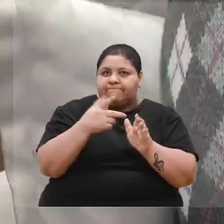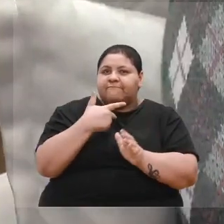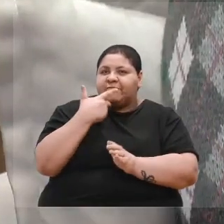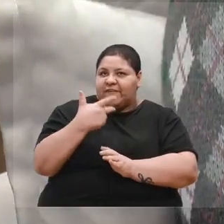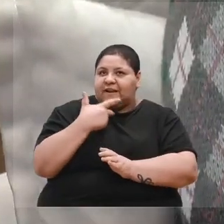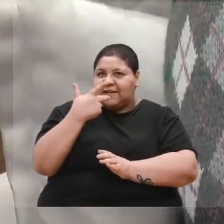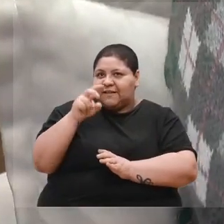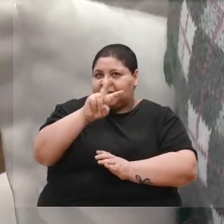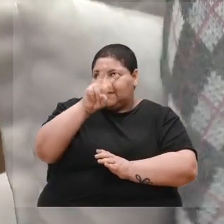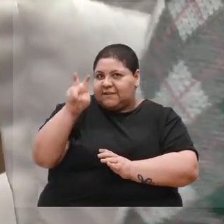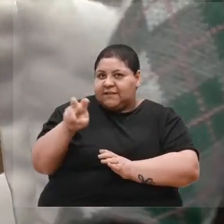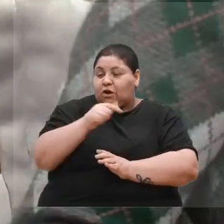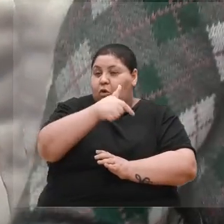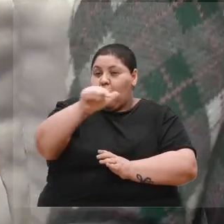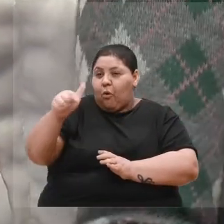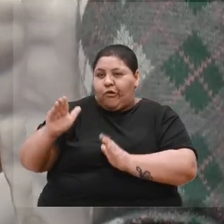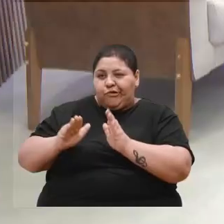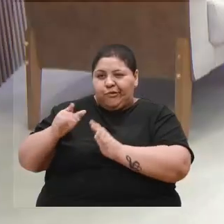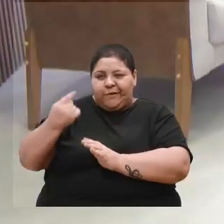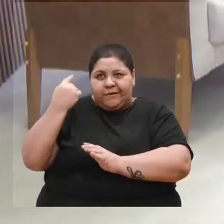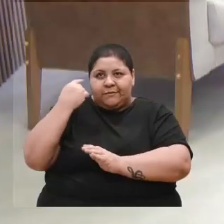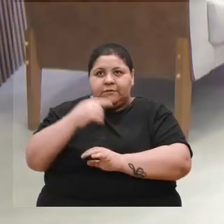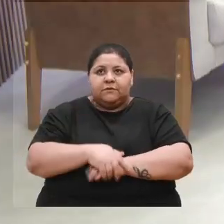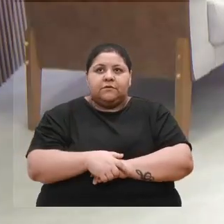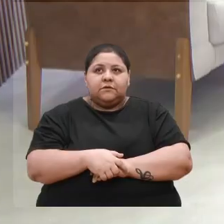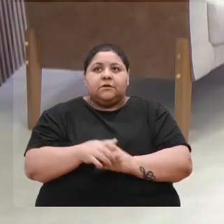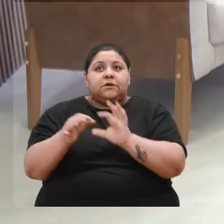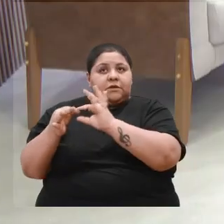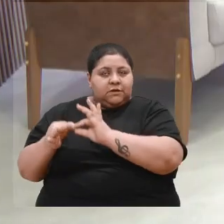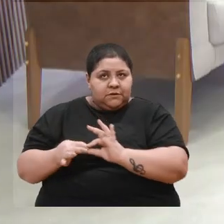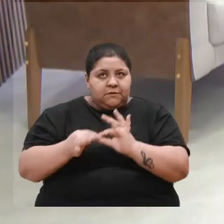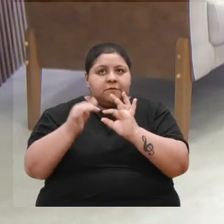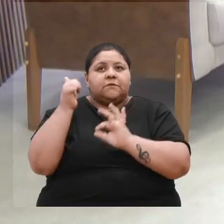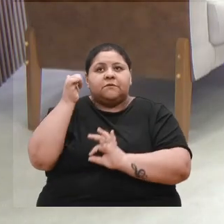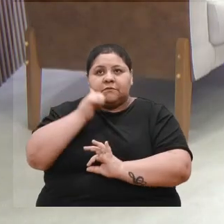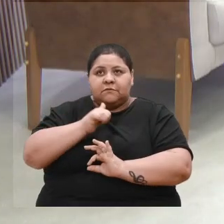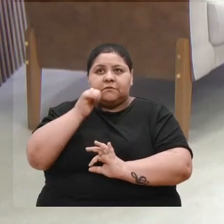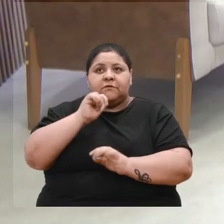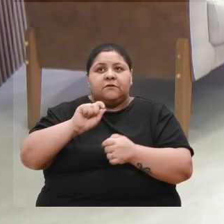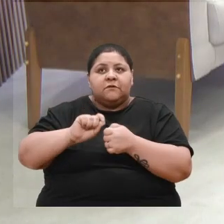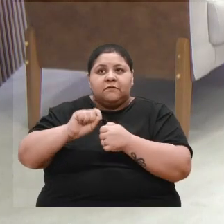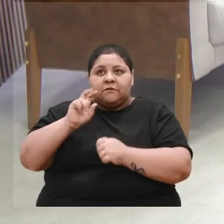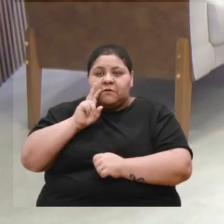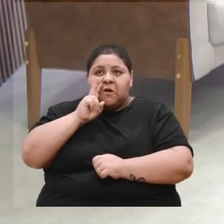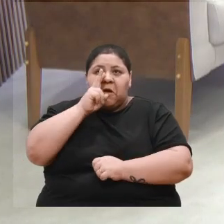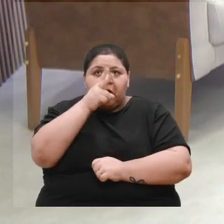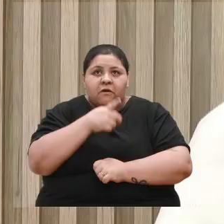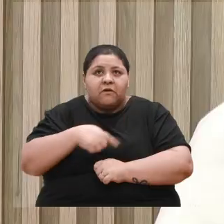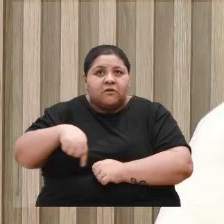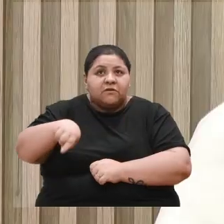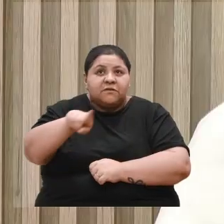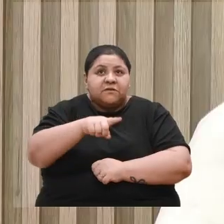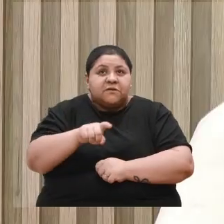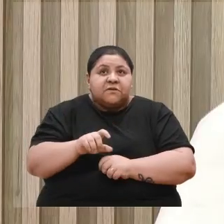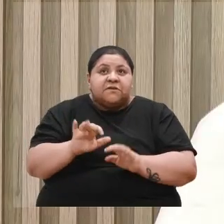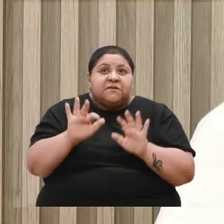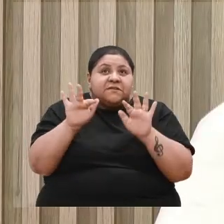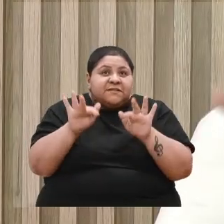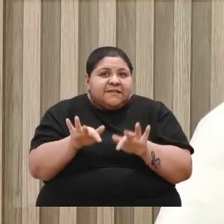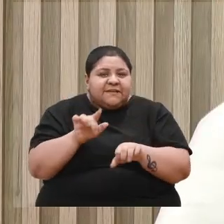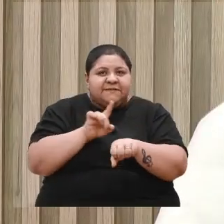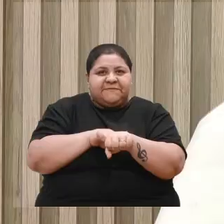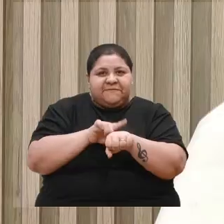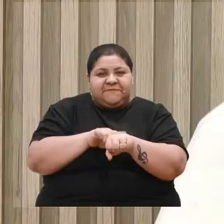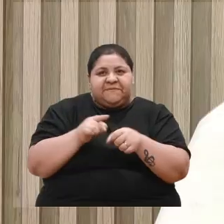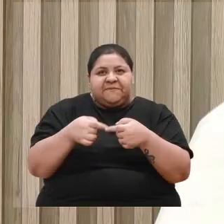dessa forma, né? Era outra época. Era outra época. Então, a união das mulheres que faz a força, né? Mas nós estamos encerrando nosso